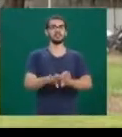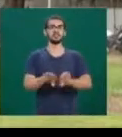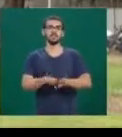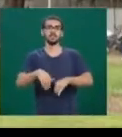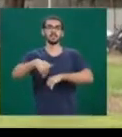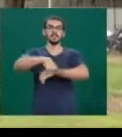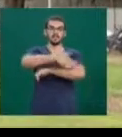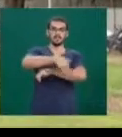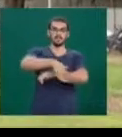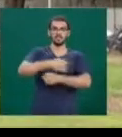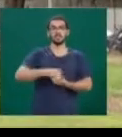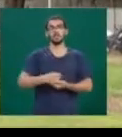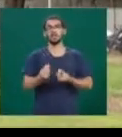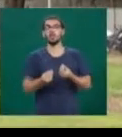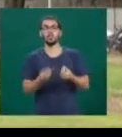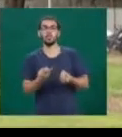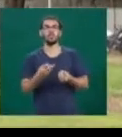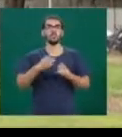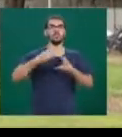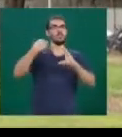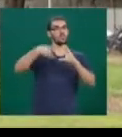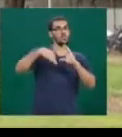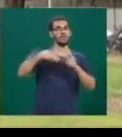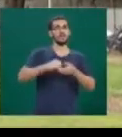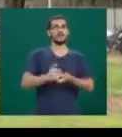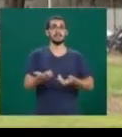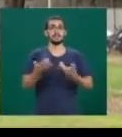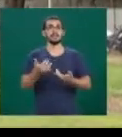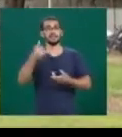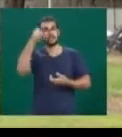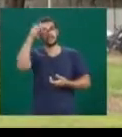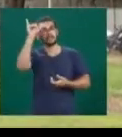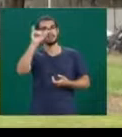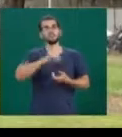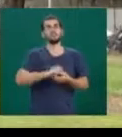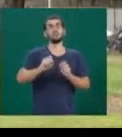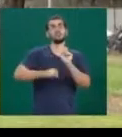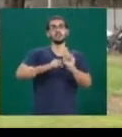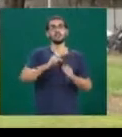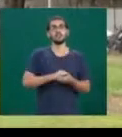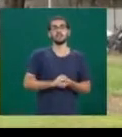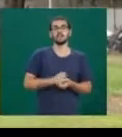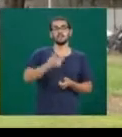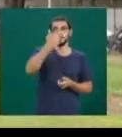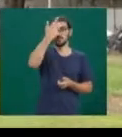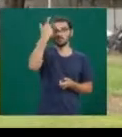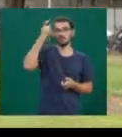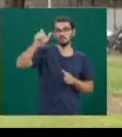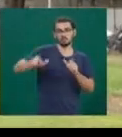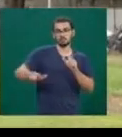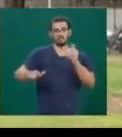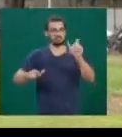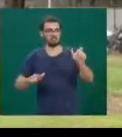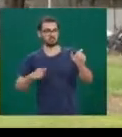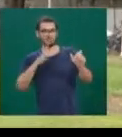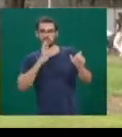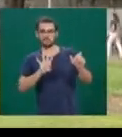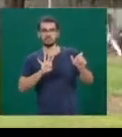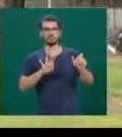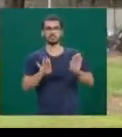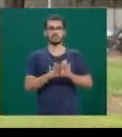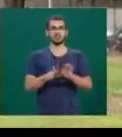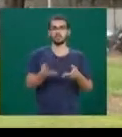telefone, e-mail. As preocupações são em evitar que entre pessoas desconhecidas no grupo ou de má